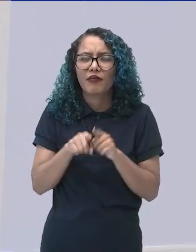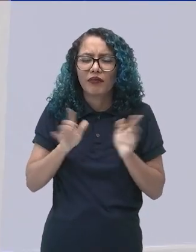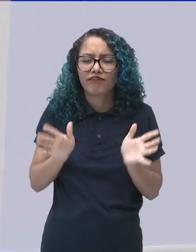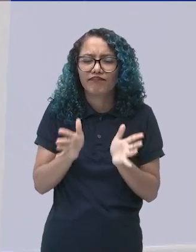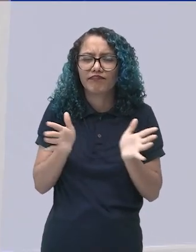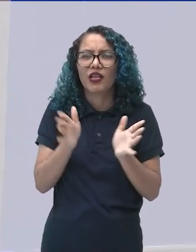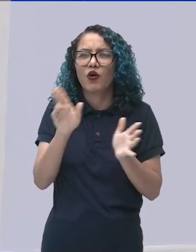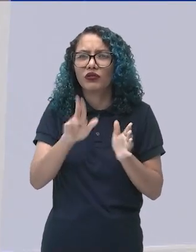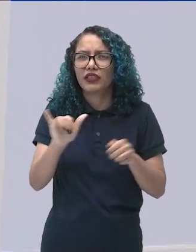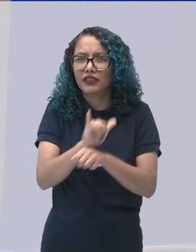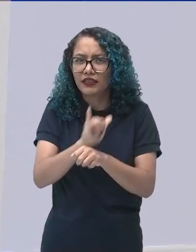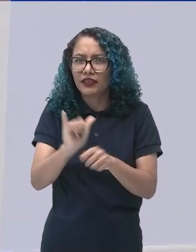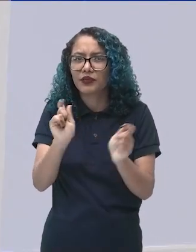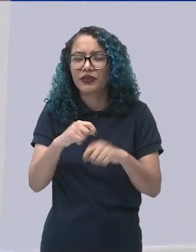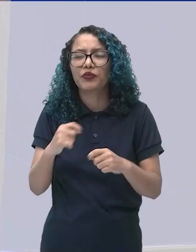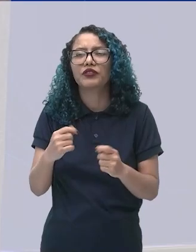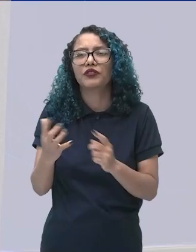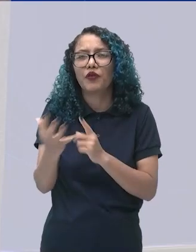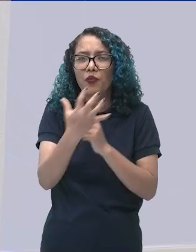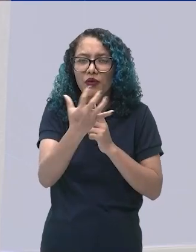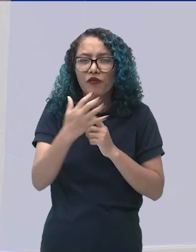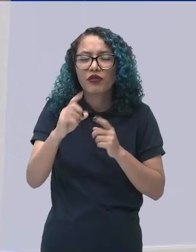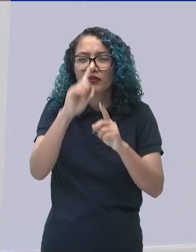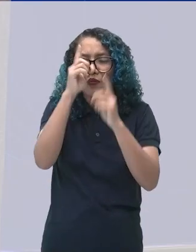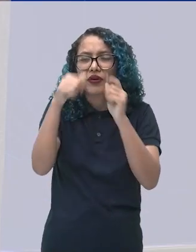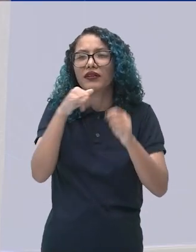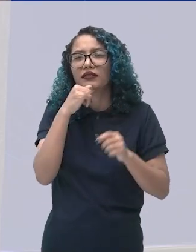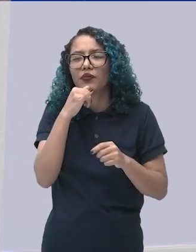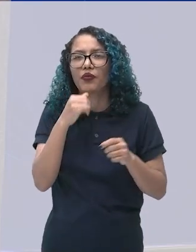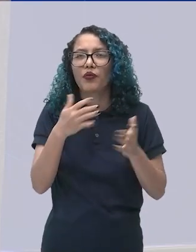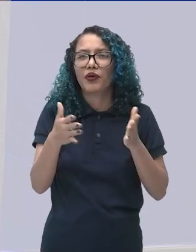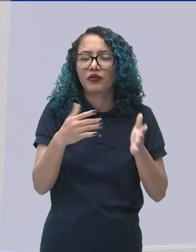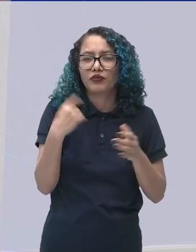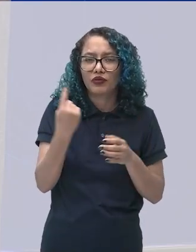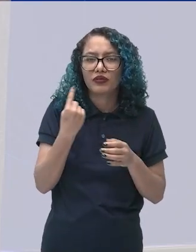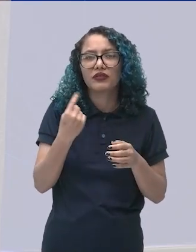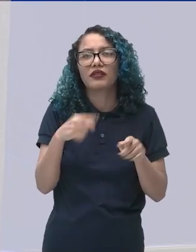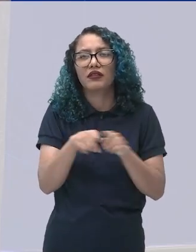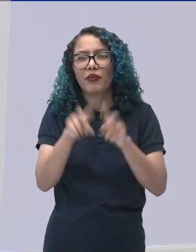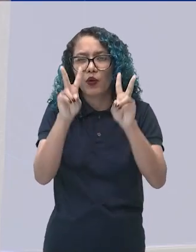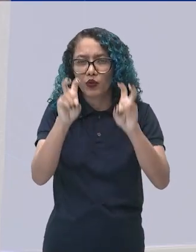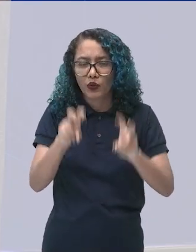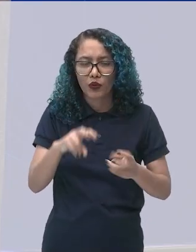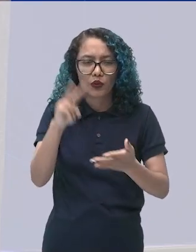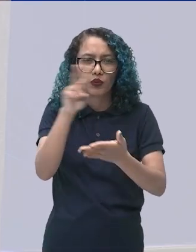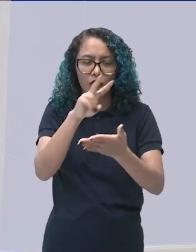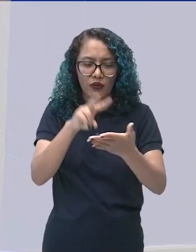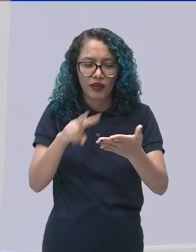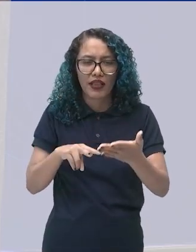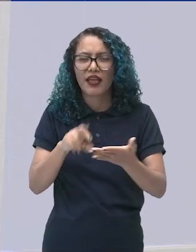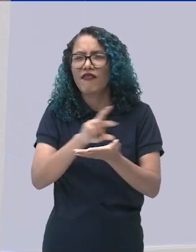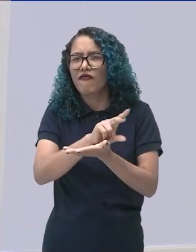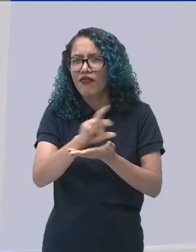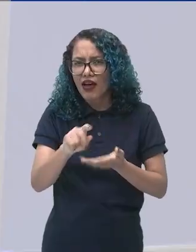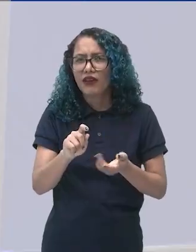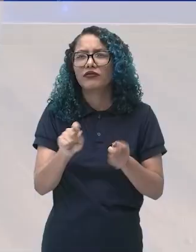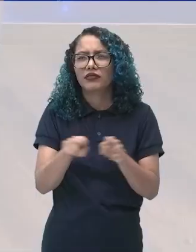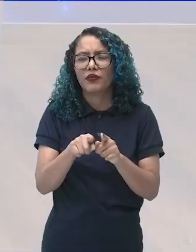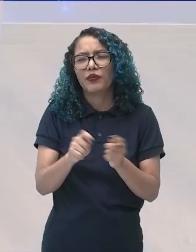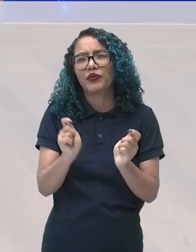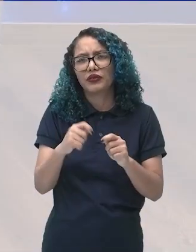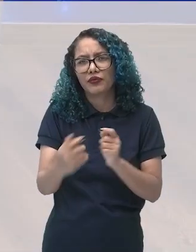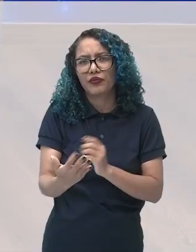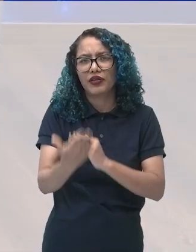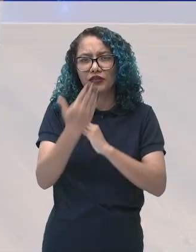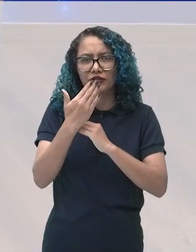impulsionam a minha criatividade, como ter momentos sozinhas, como ler sobre diversos assuntos, né? A partir disso eu pudesse compor